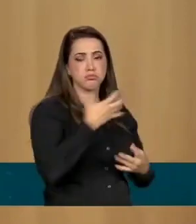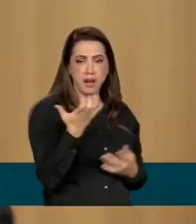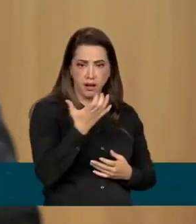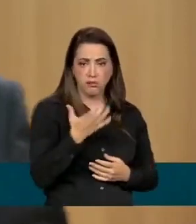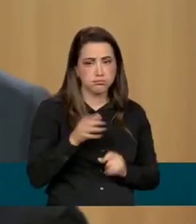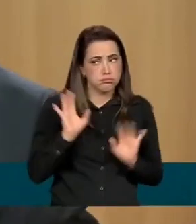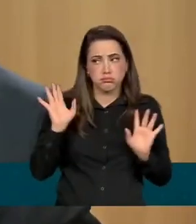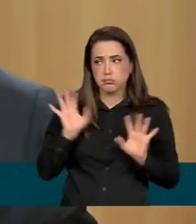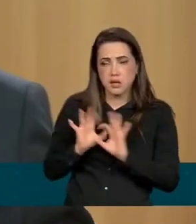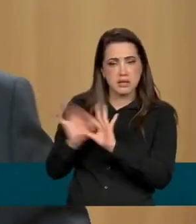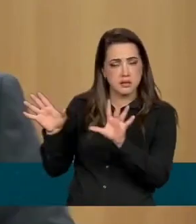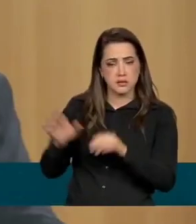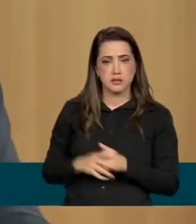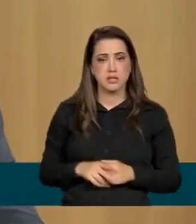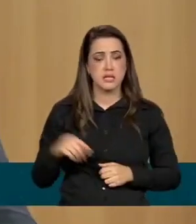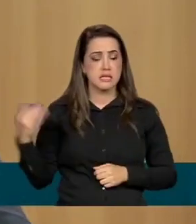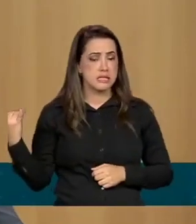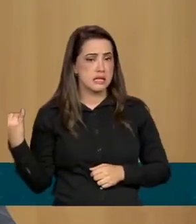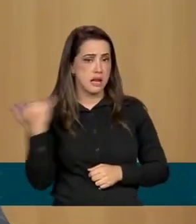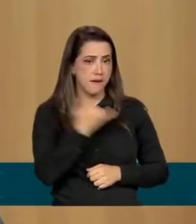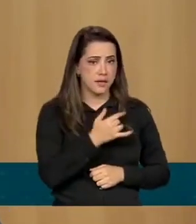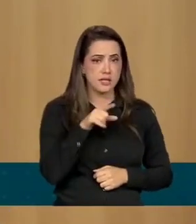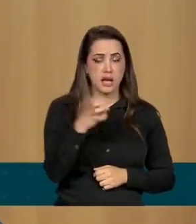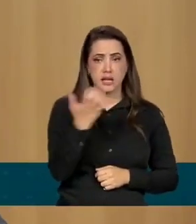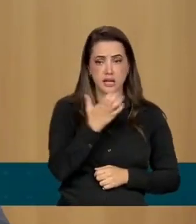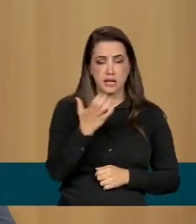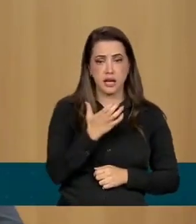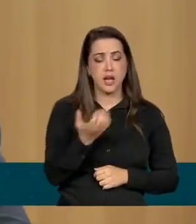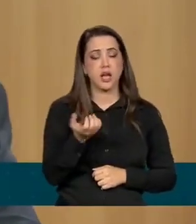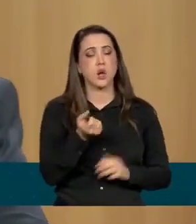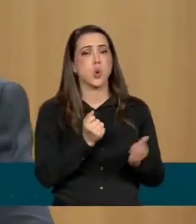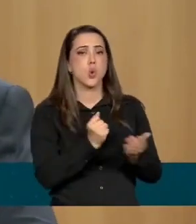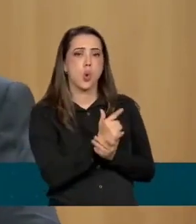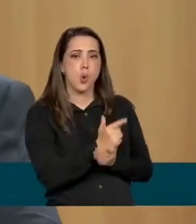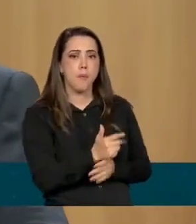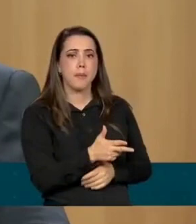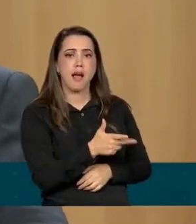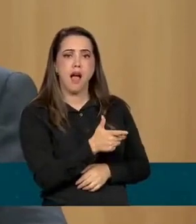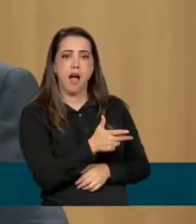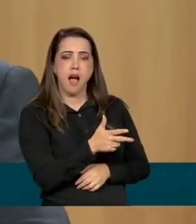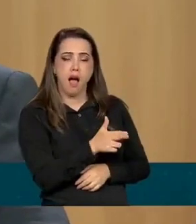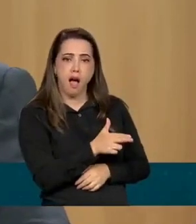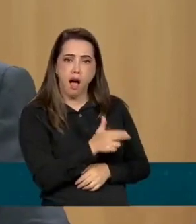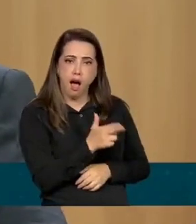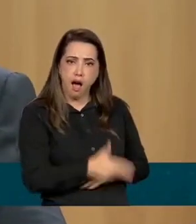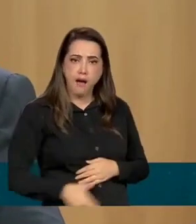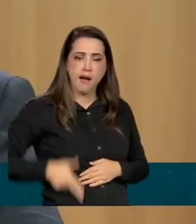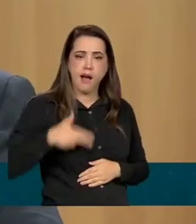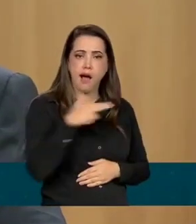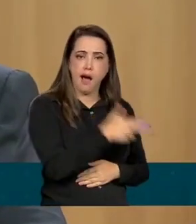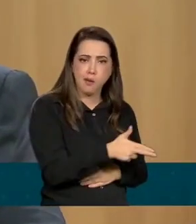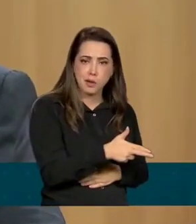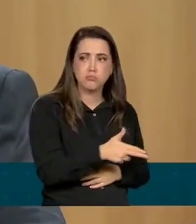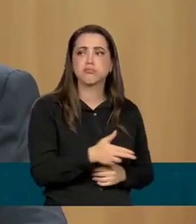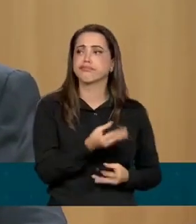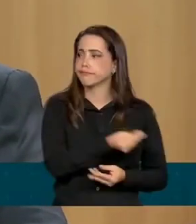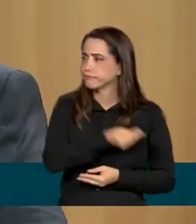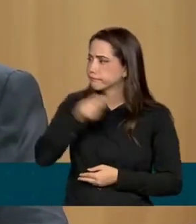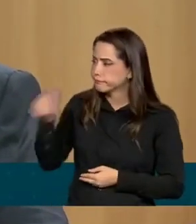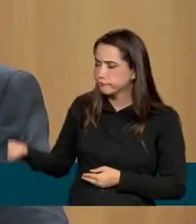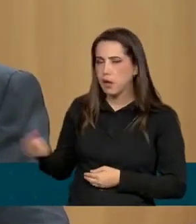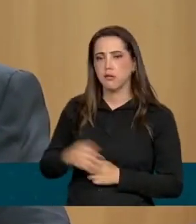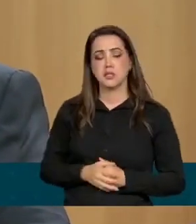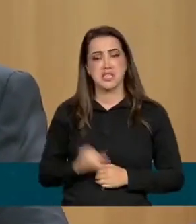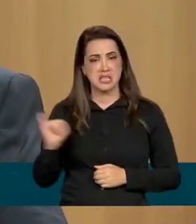quer comprar arma letal, ele terá. Se ele disser que quer arma não letal, ele terá